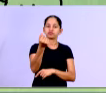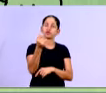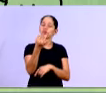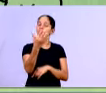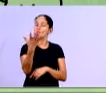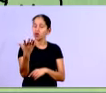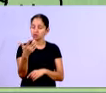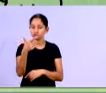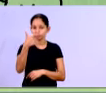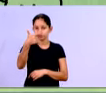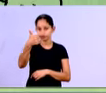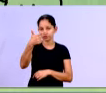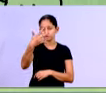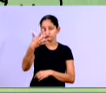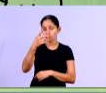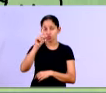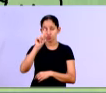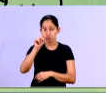R$